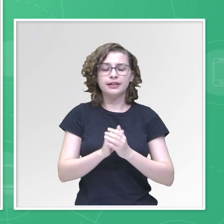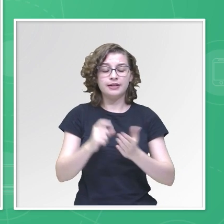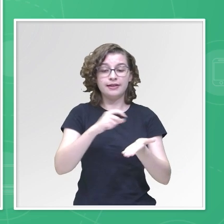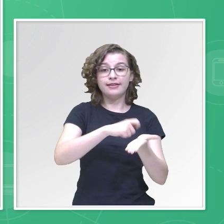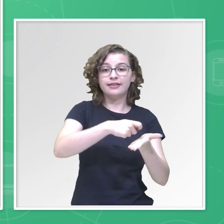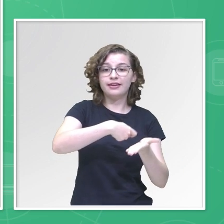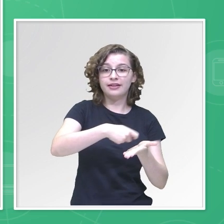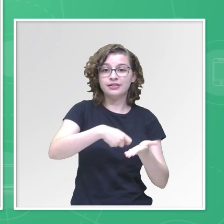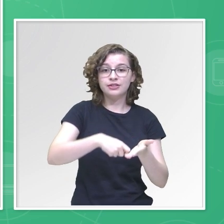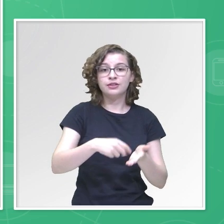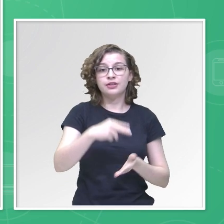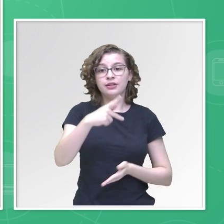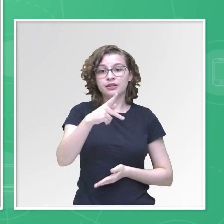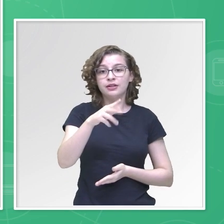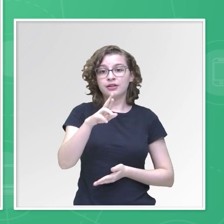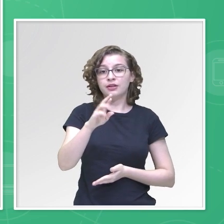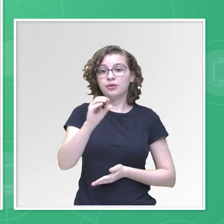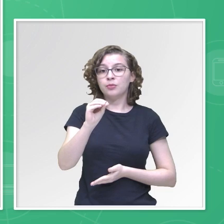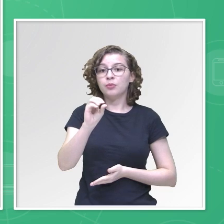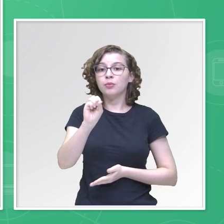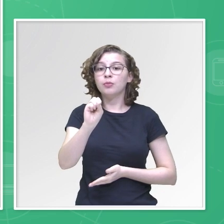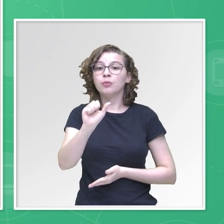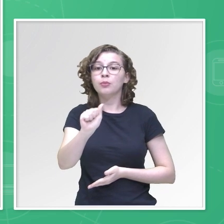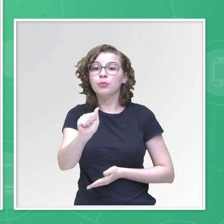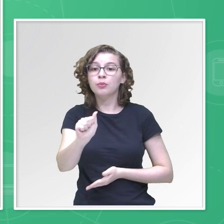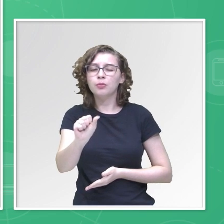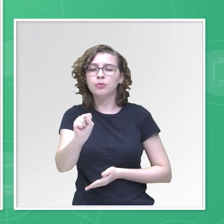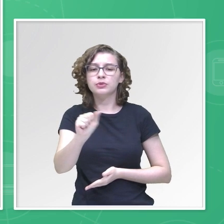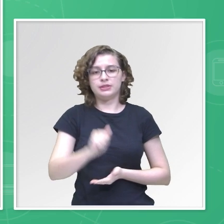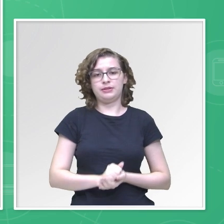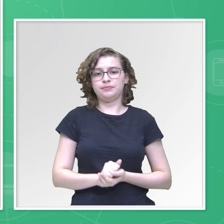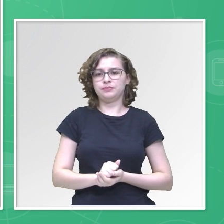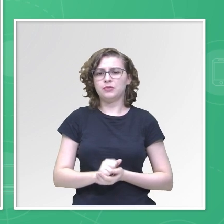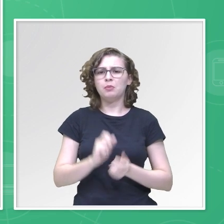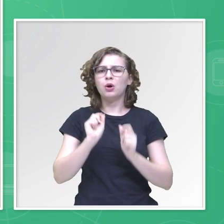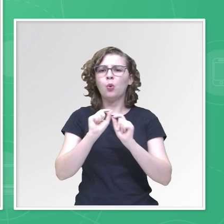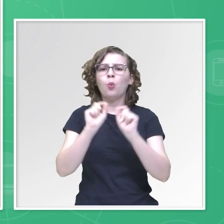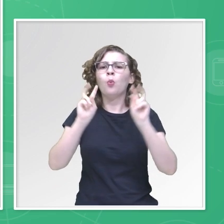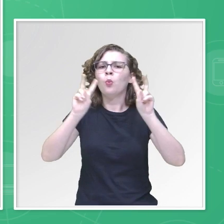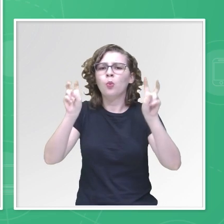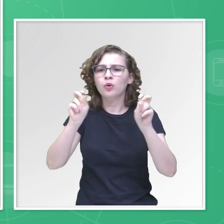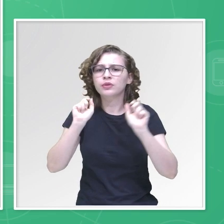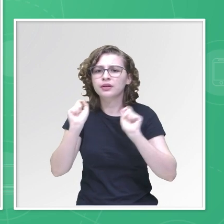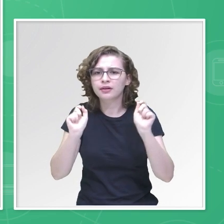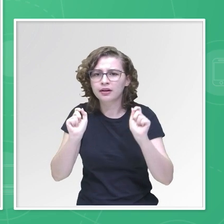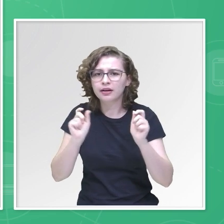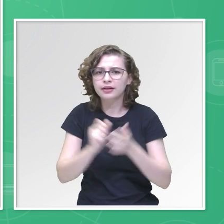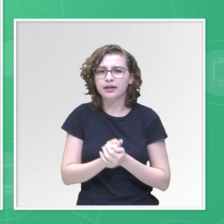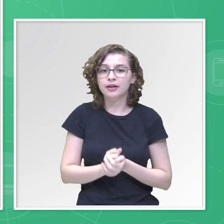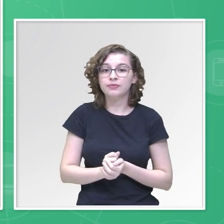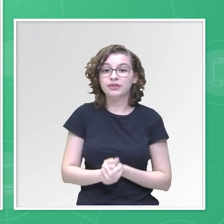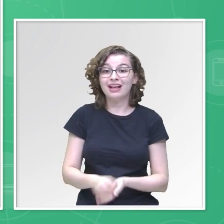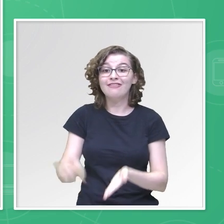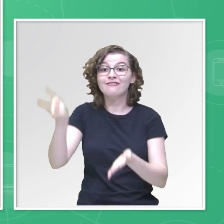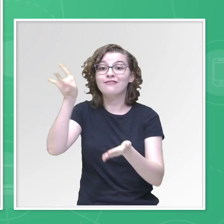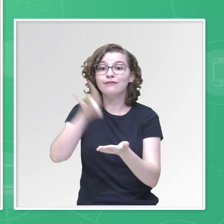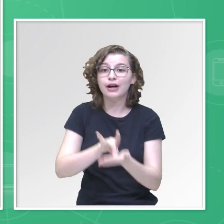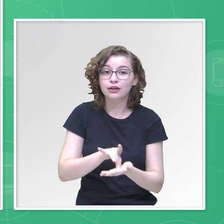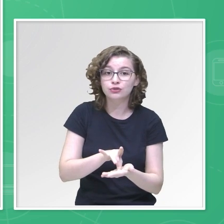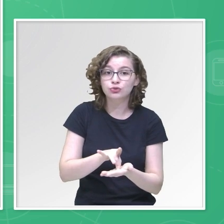e o que que se conta o que que se diz nesse texto não é fatos acontecimentos